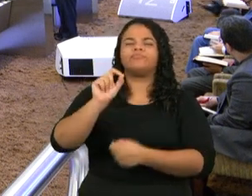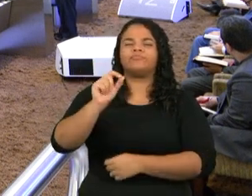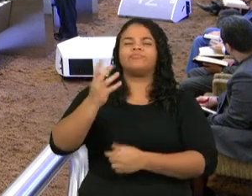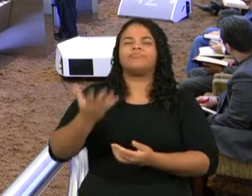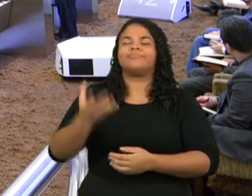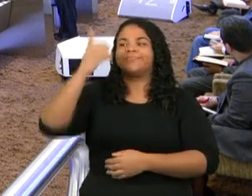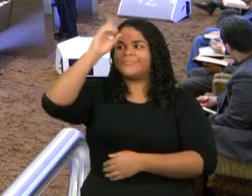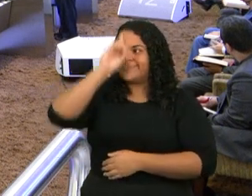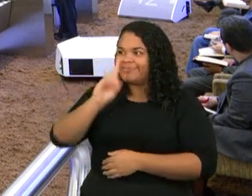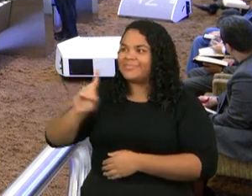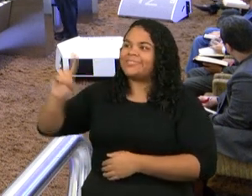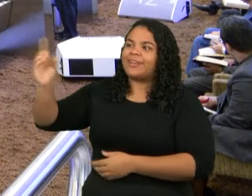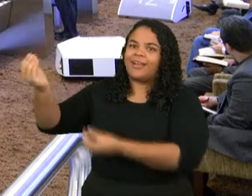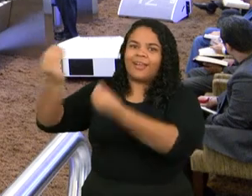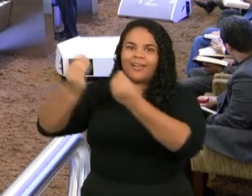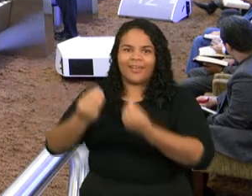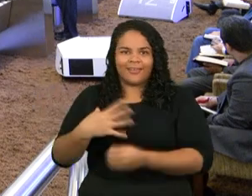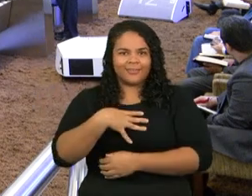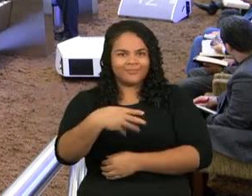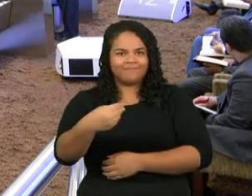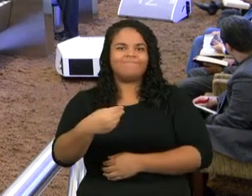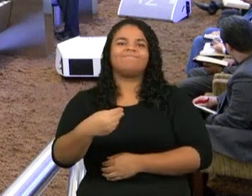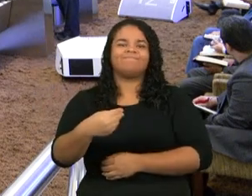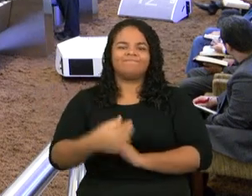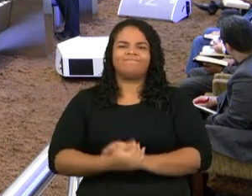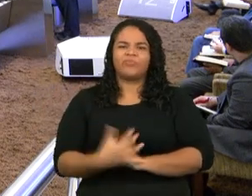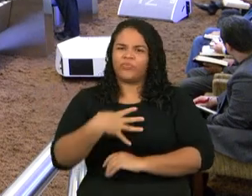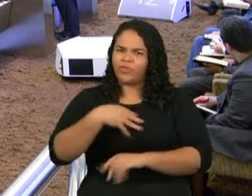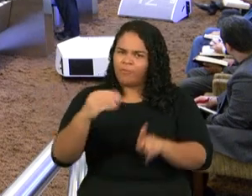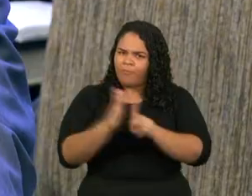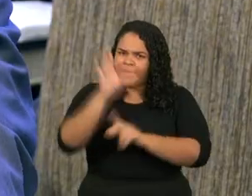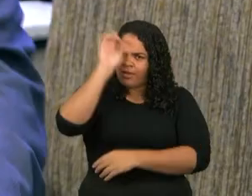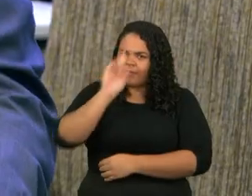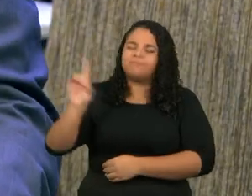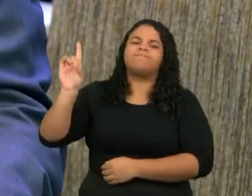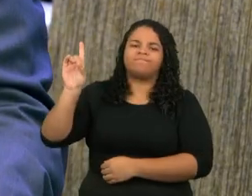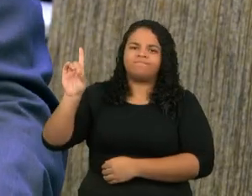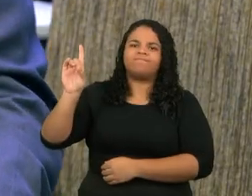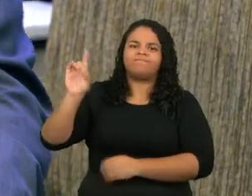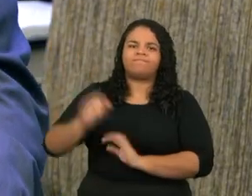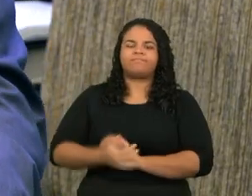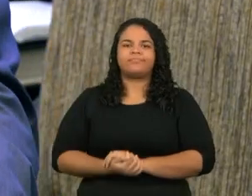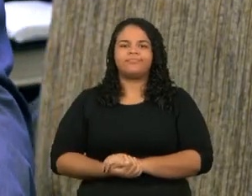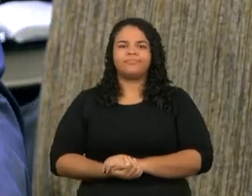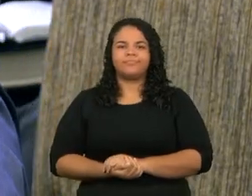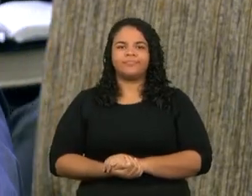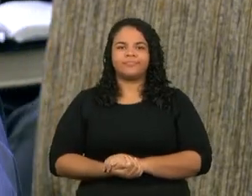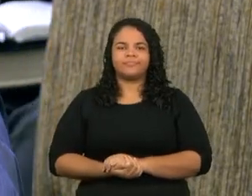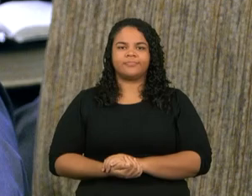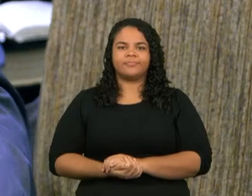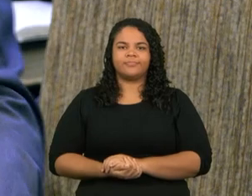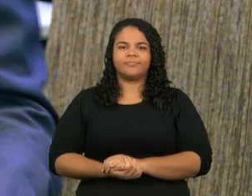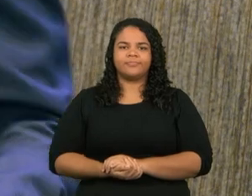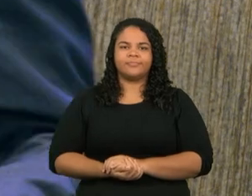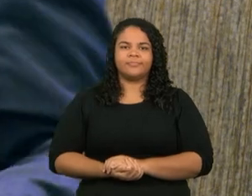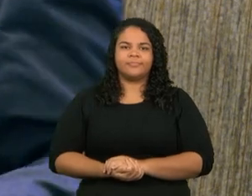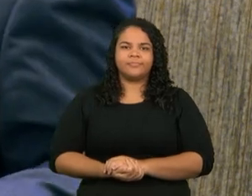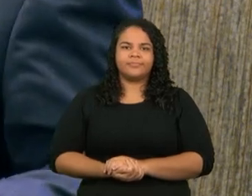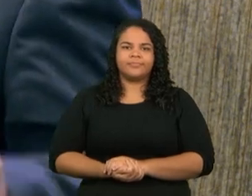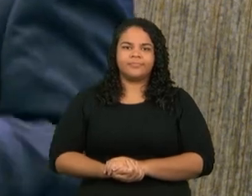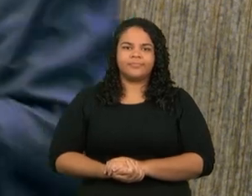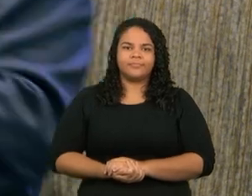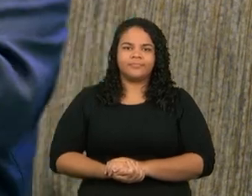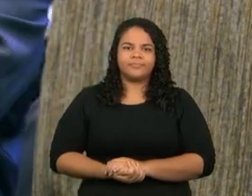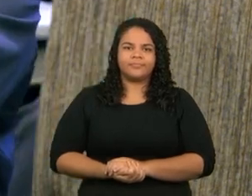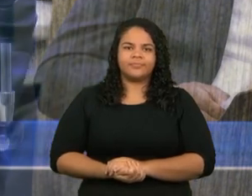do Senhor essa palavra ela não serve somente para os pais que aqui estão Mas é bom